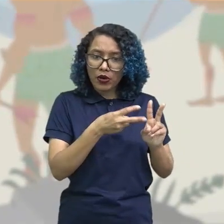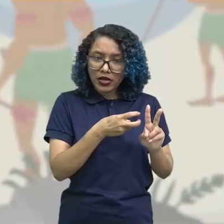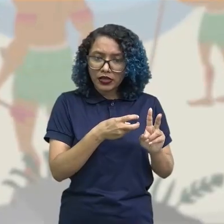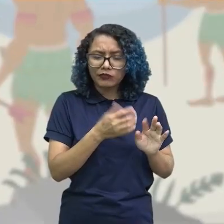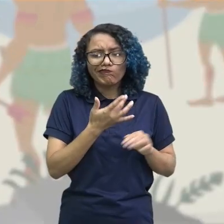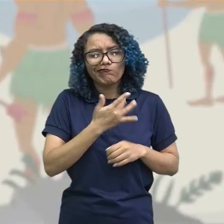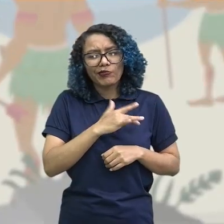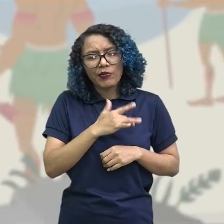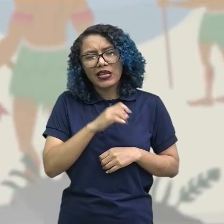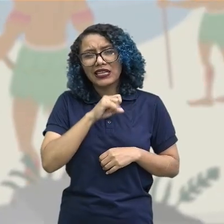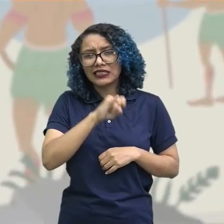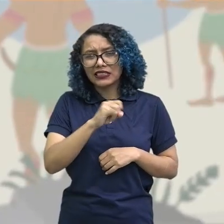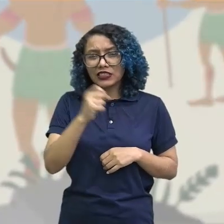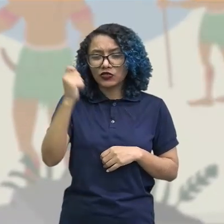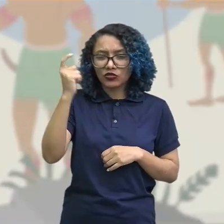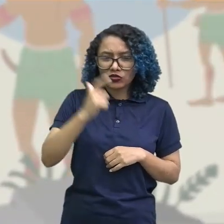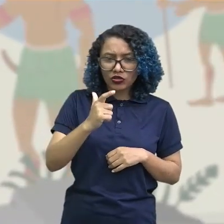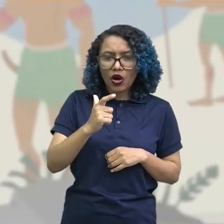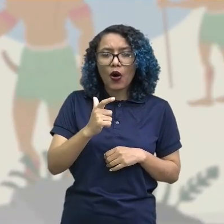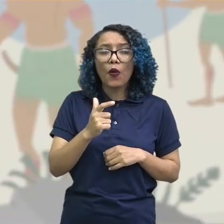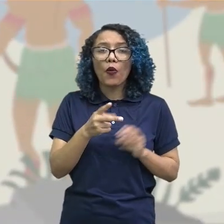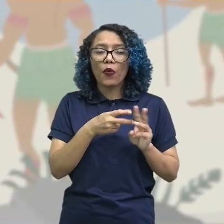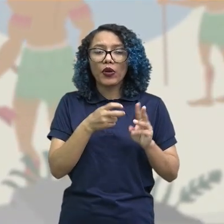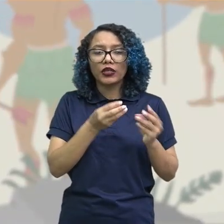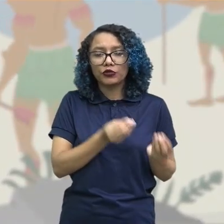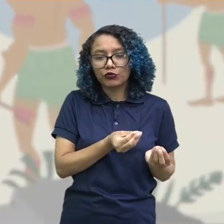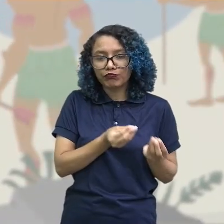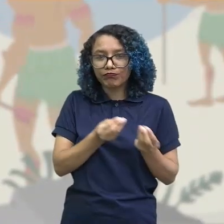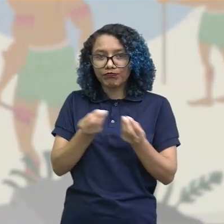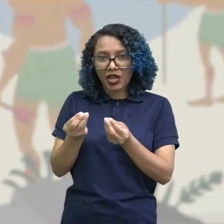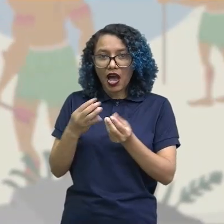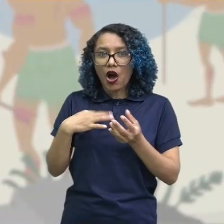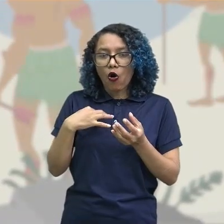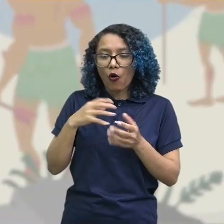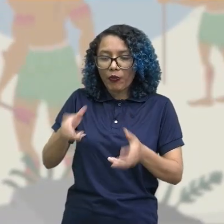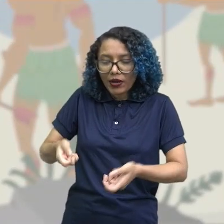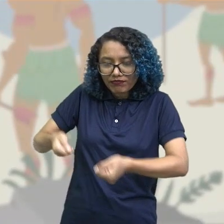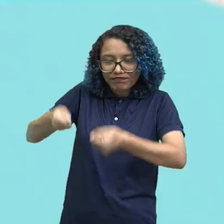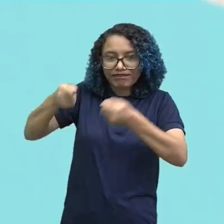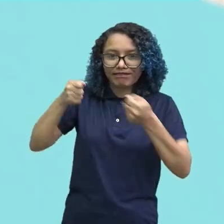índio tinha despido o português. Oswald de Andrade.